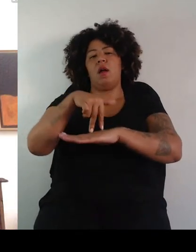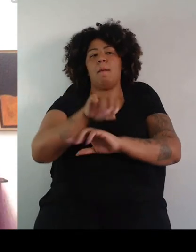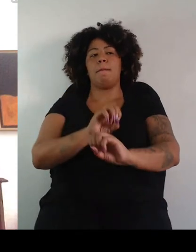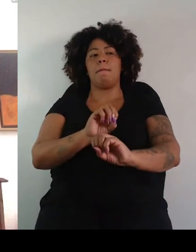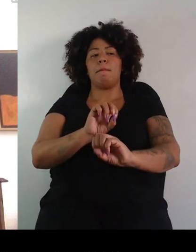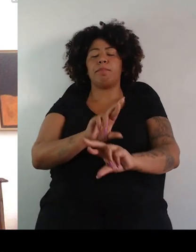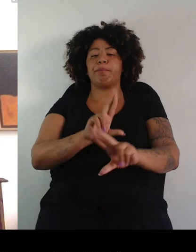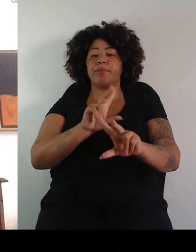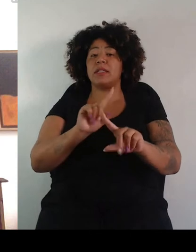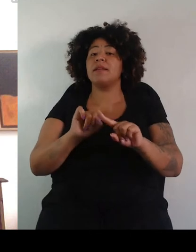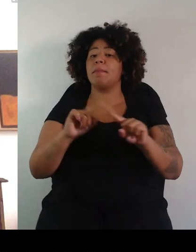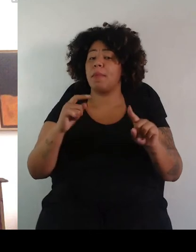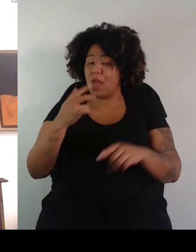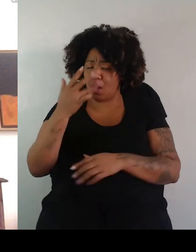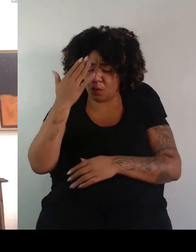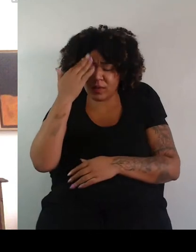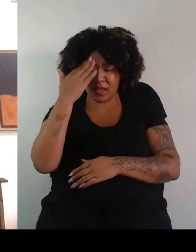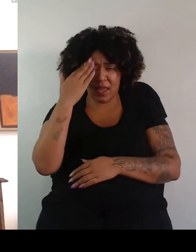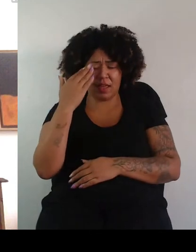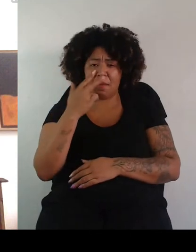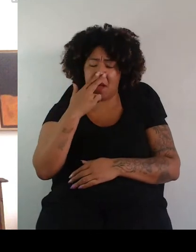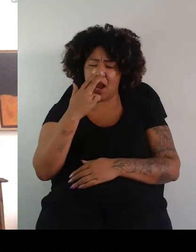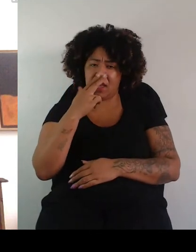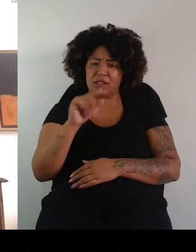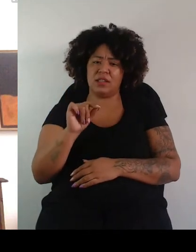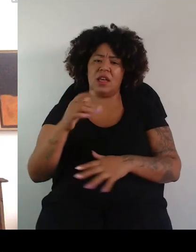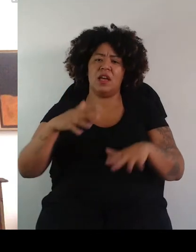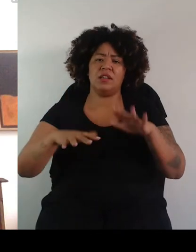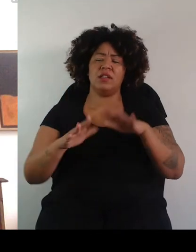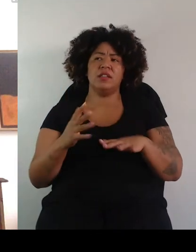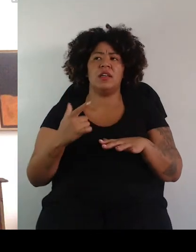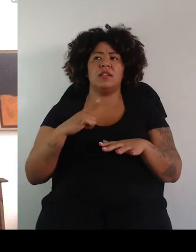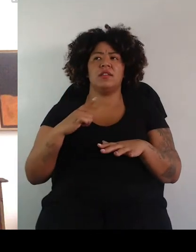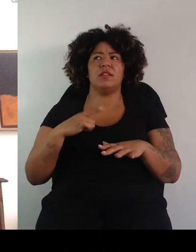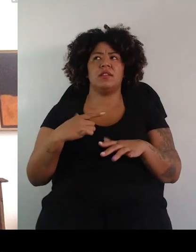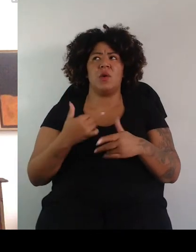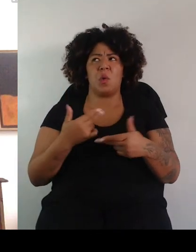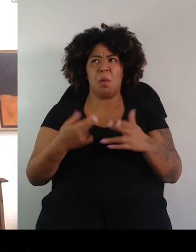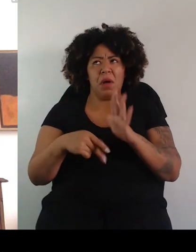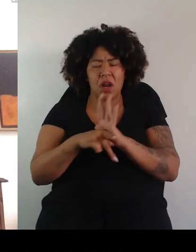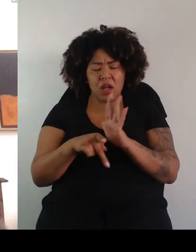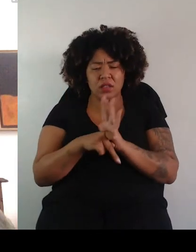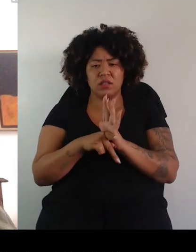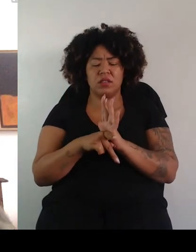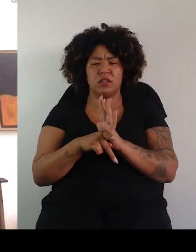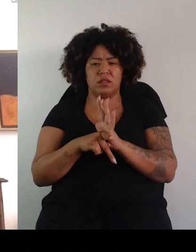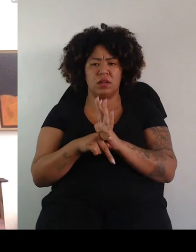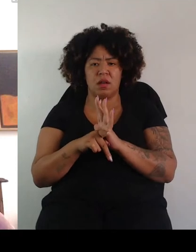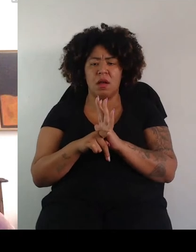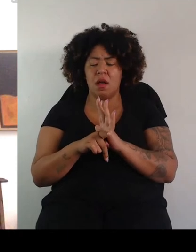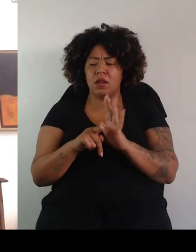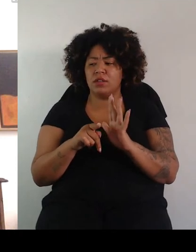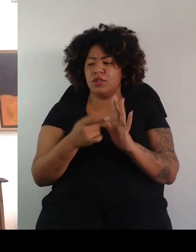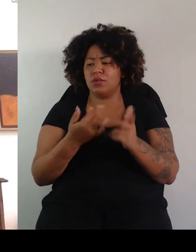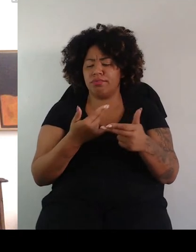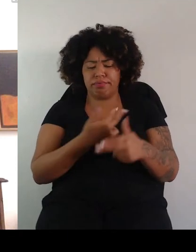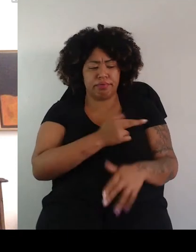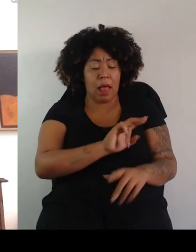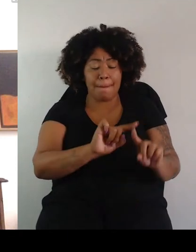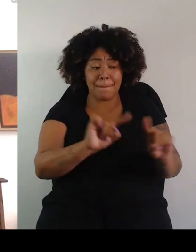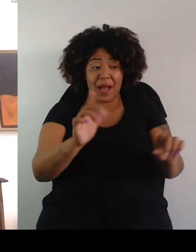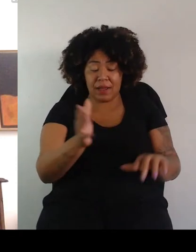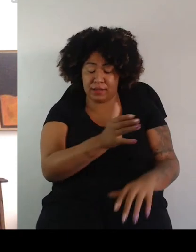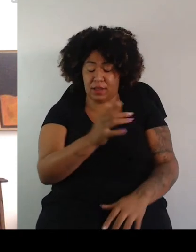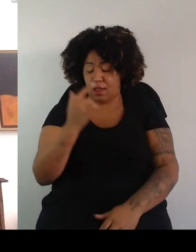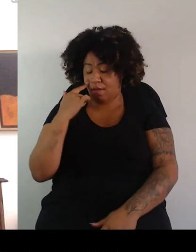que parece assim um pouco alto elogioso mas eu fiquei tão atraído a minha personalidade ficou